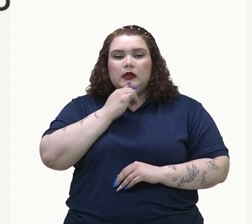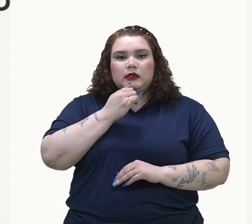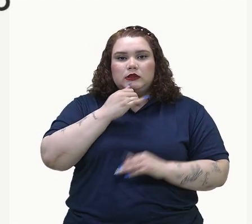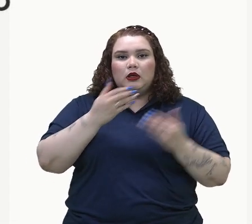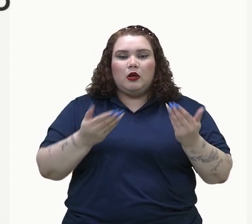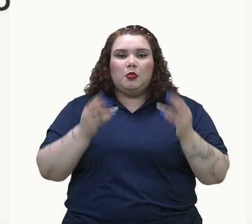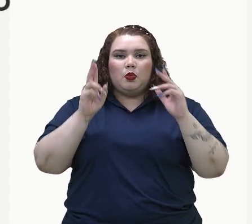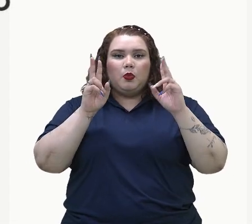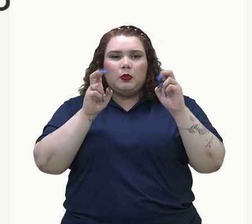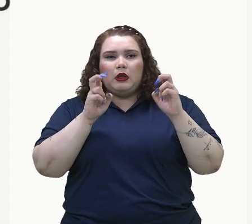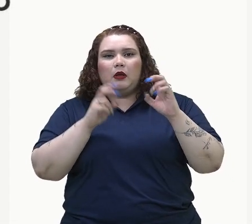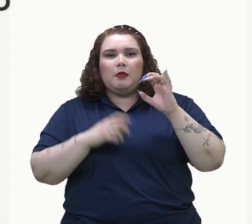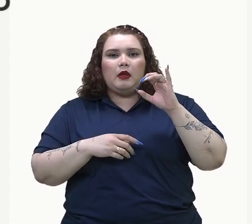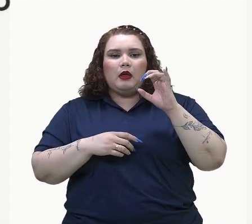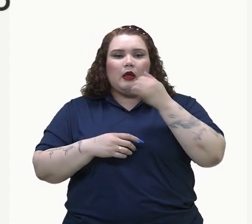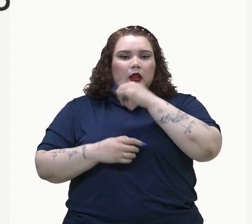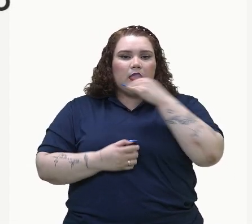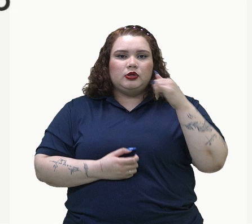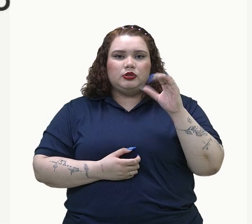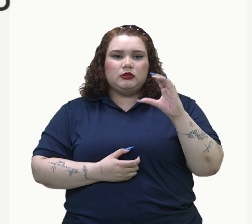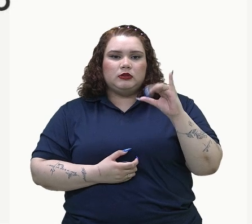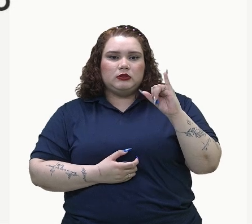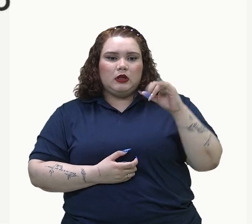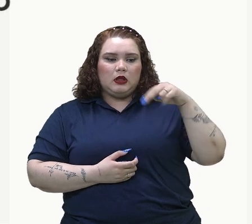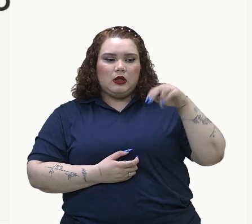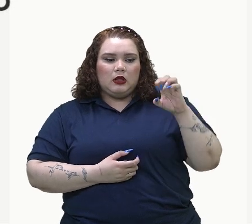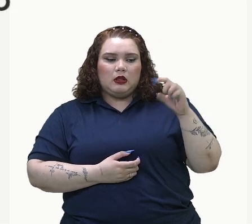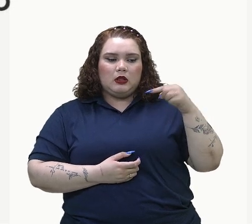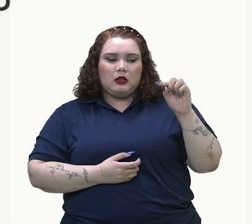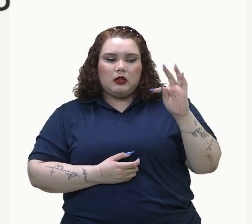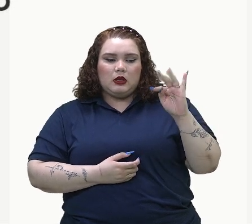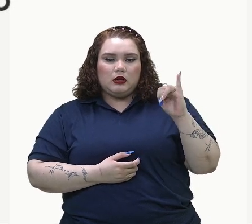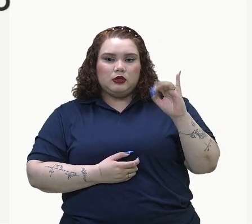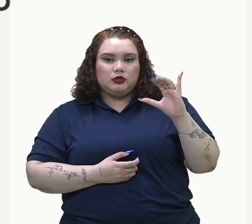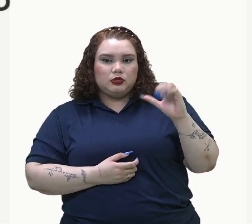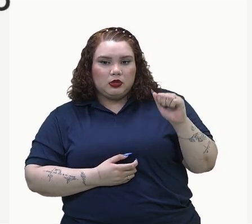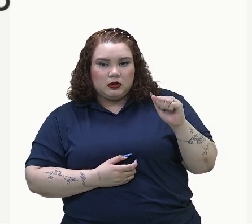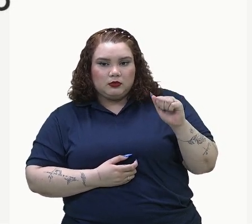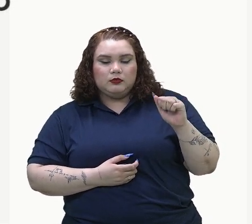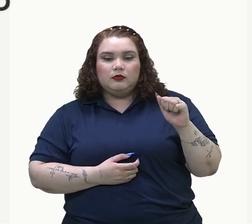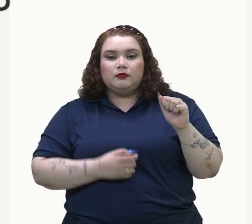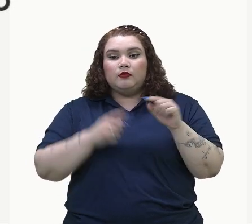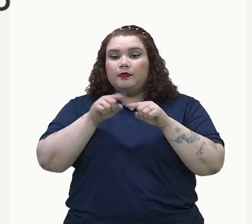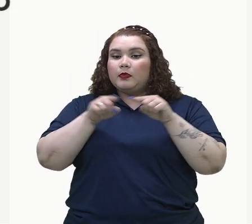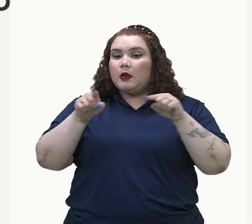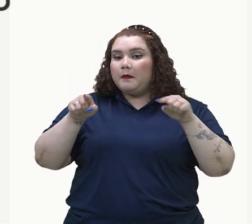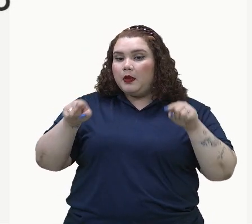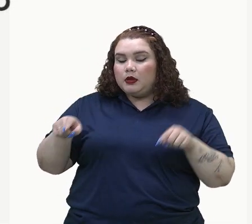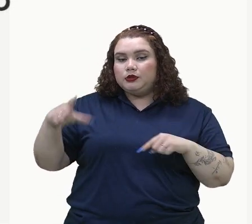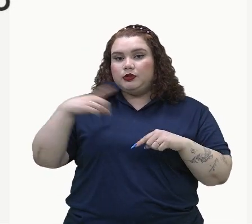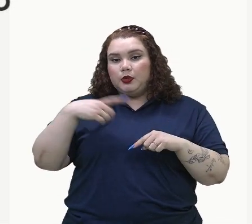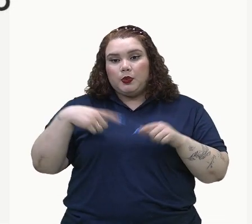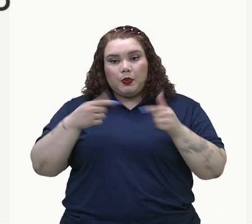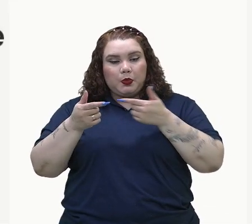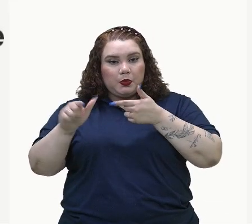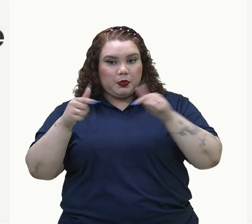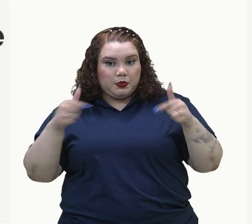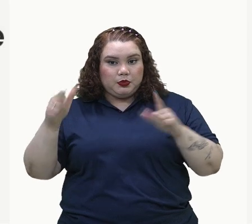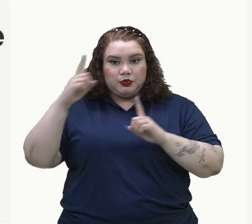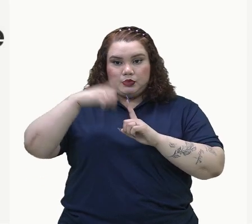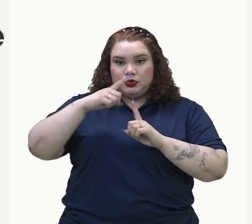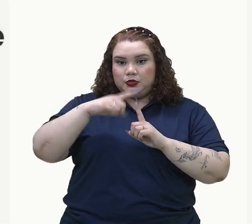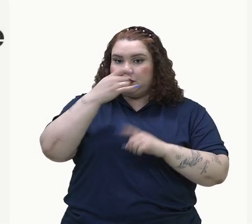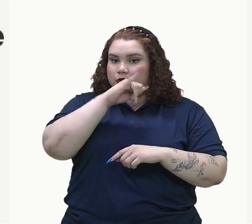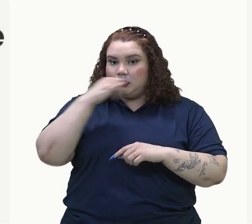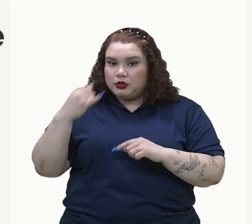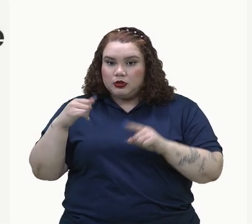que eu trouxe para você este exemplo, a energia cinética. Só que existem outras modalidades de